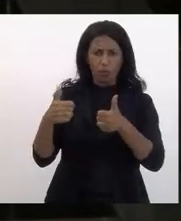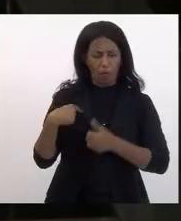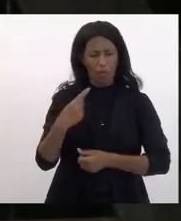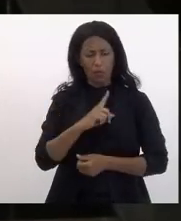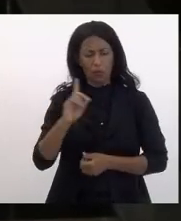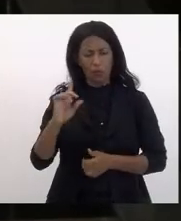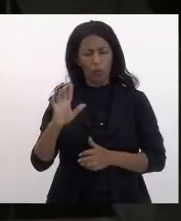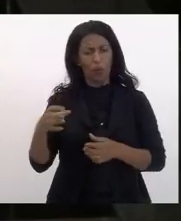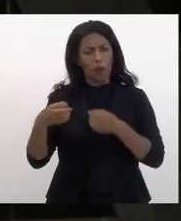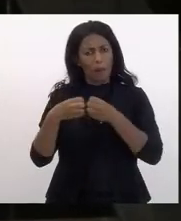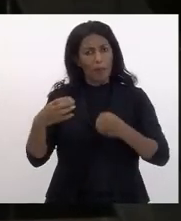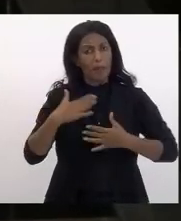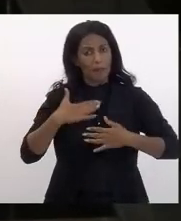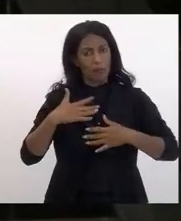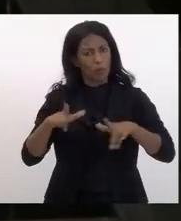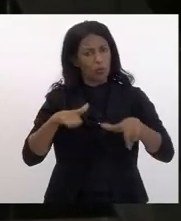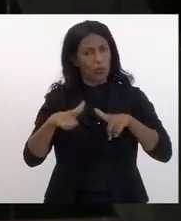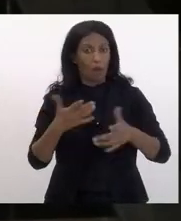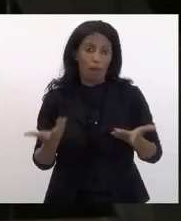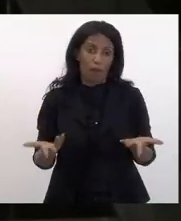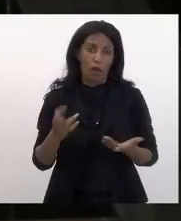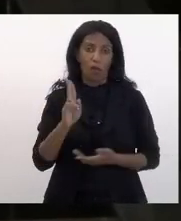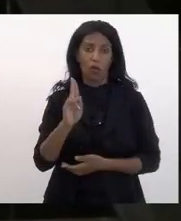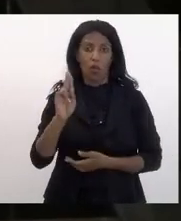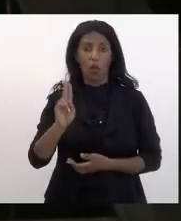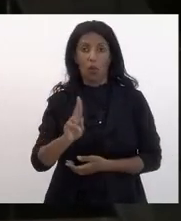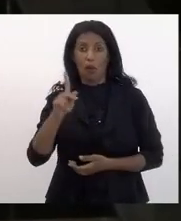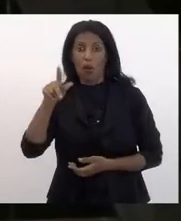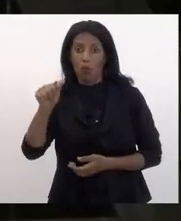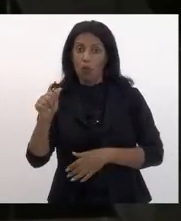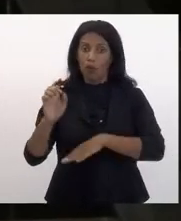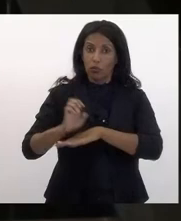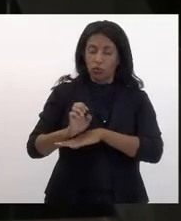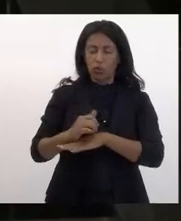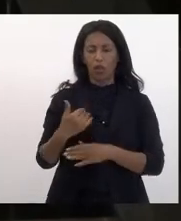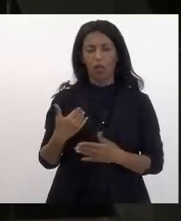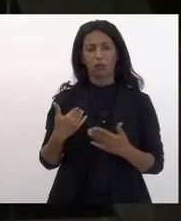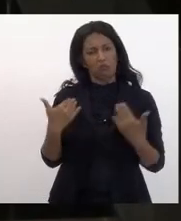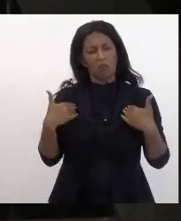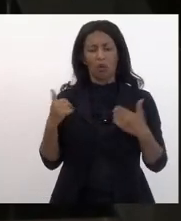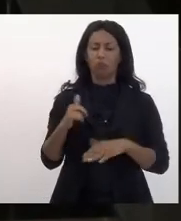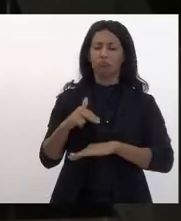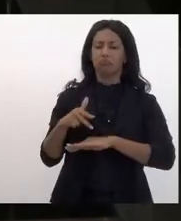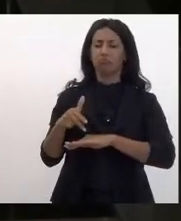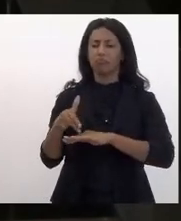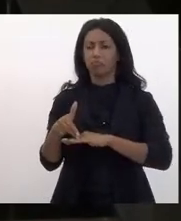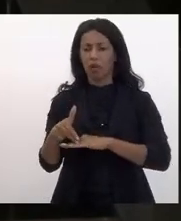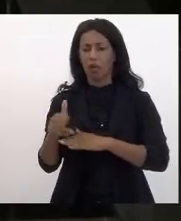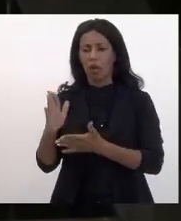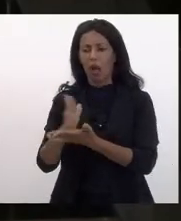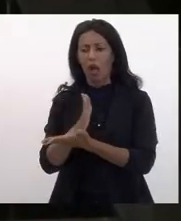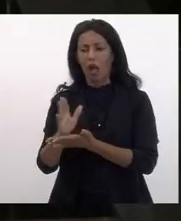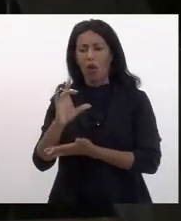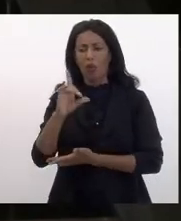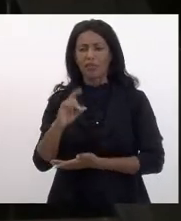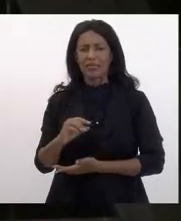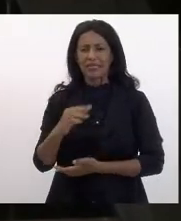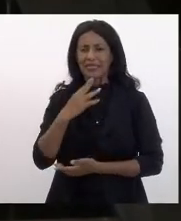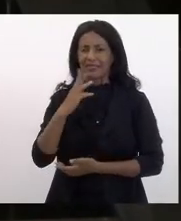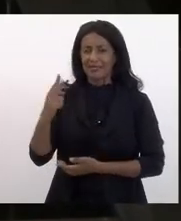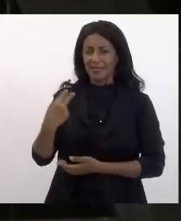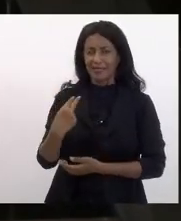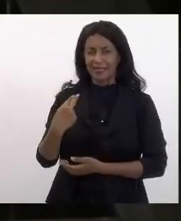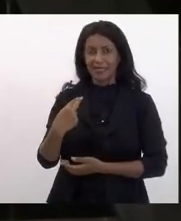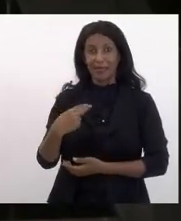aí. É o meu trabalho, é uma UPA do Estado. Cheguei lá. Alguns cidadãos me reconheceram e